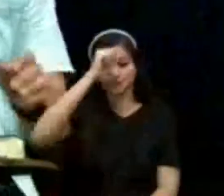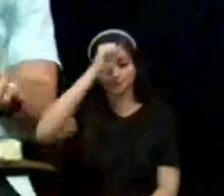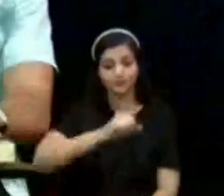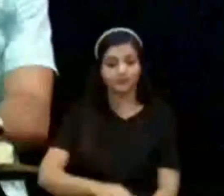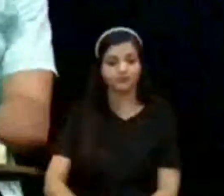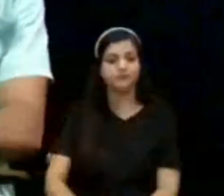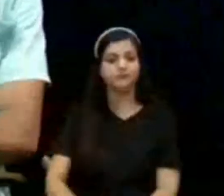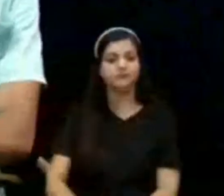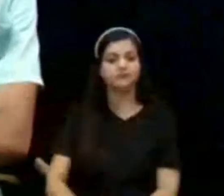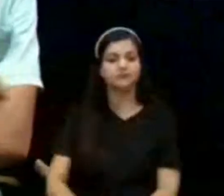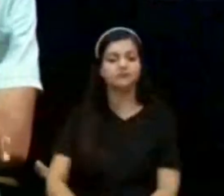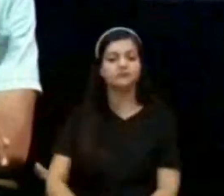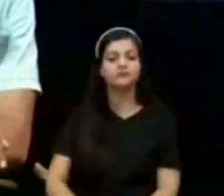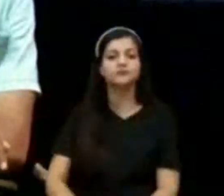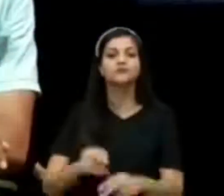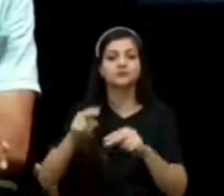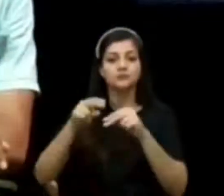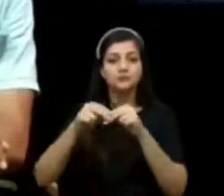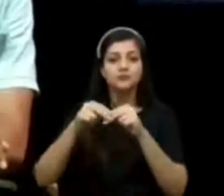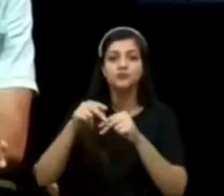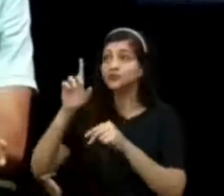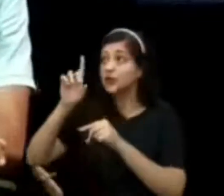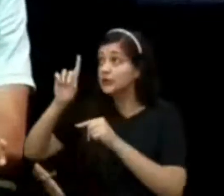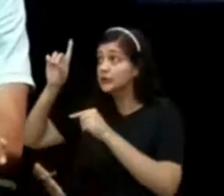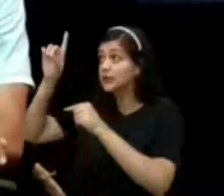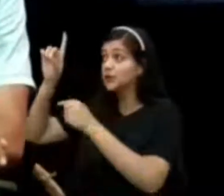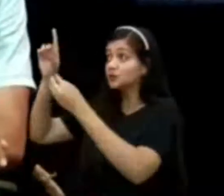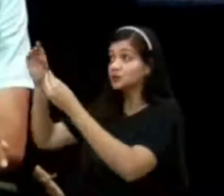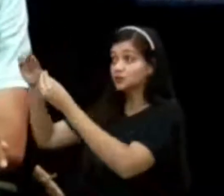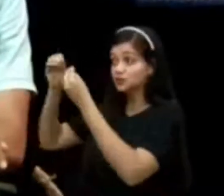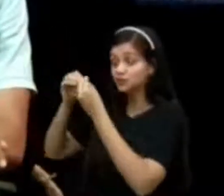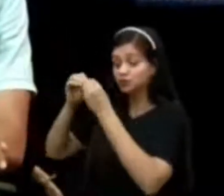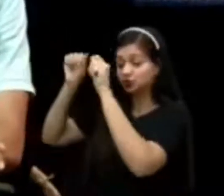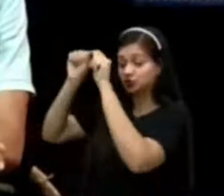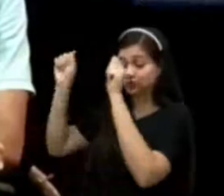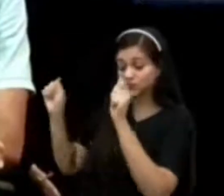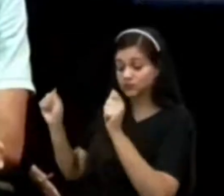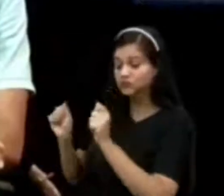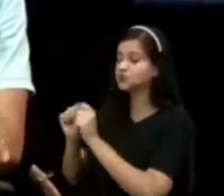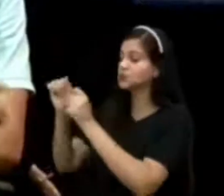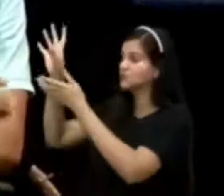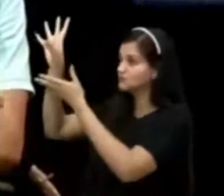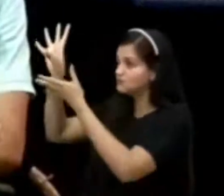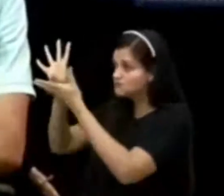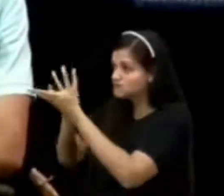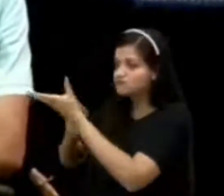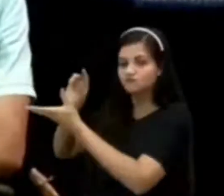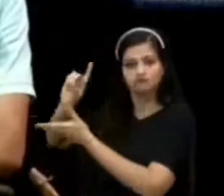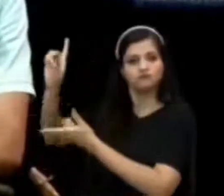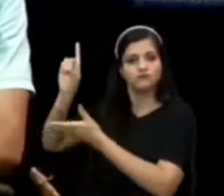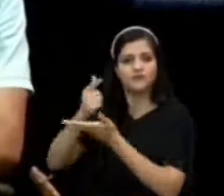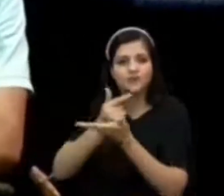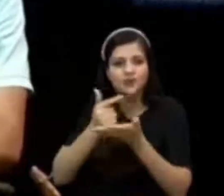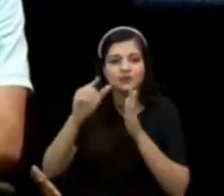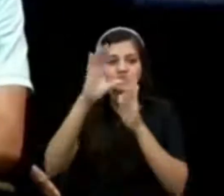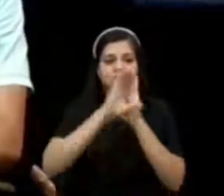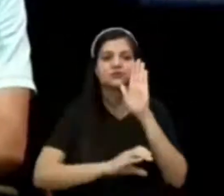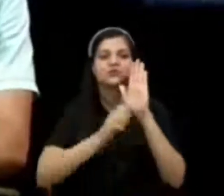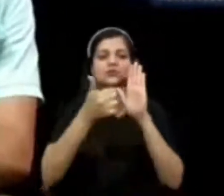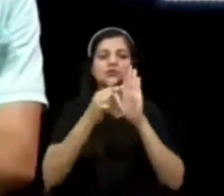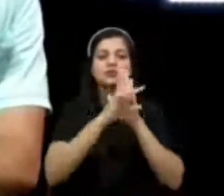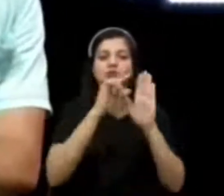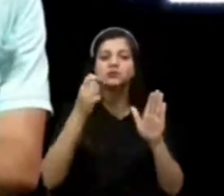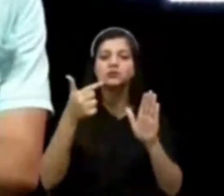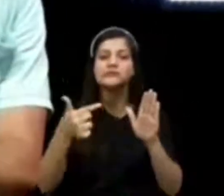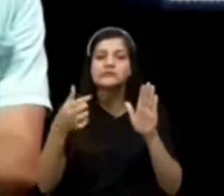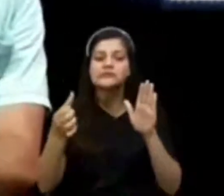Afinal, Deus nos criou a sua imagem e semelhança. Lá em Gênesis 1, 26 e 27, diz que Deus nos criou